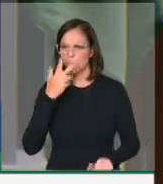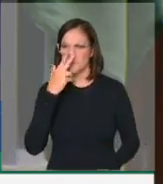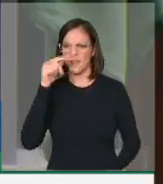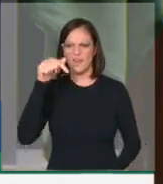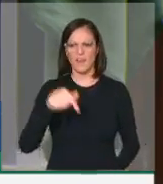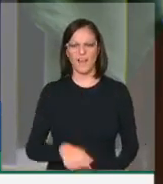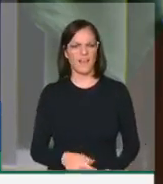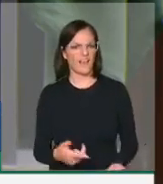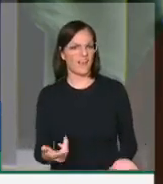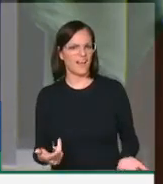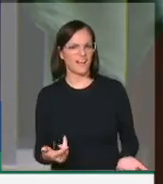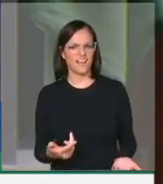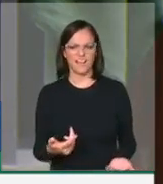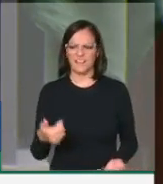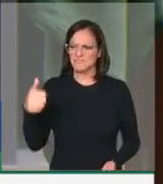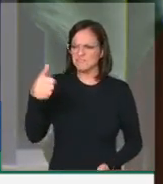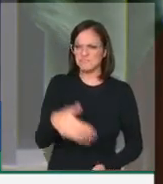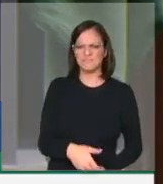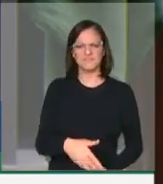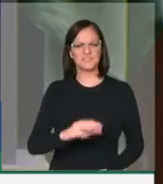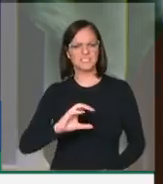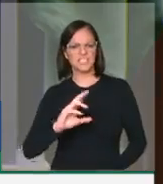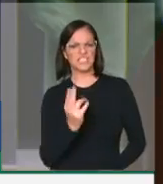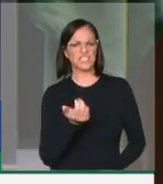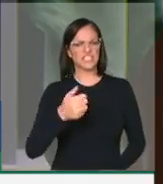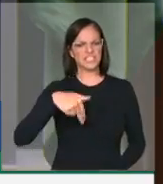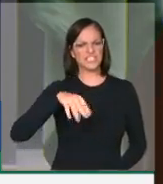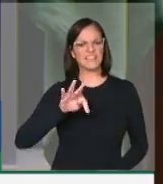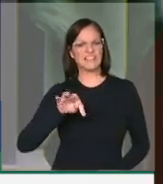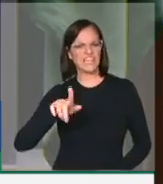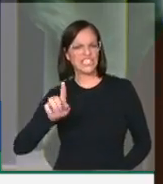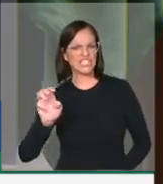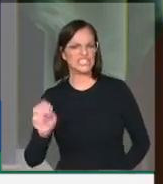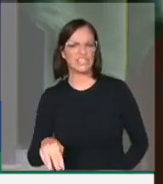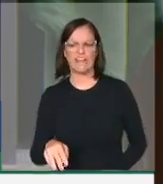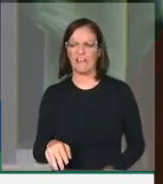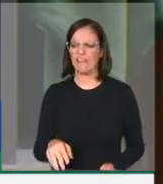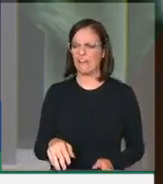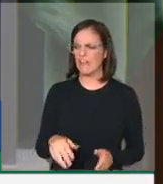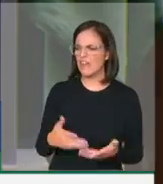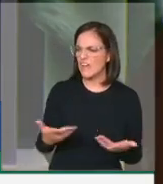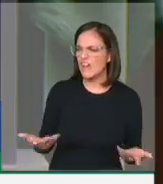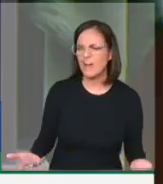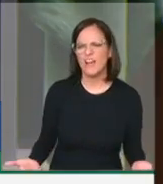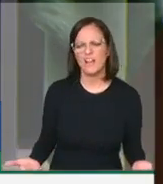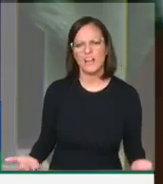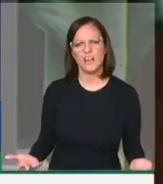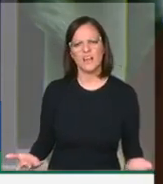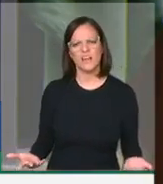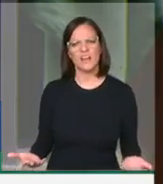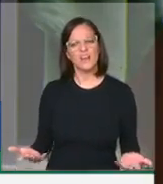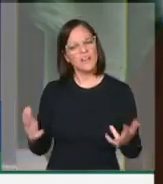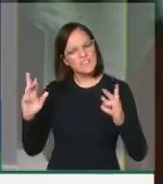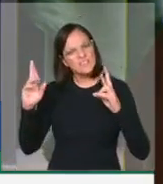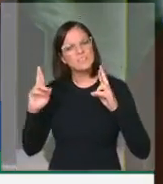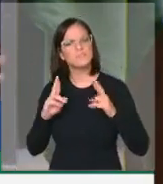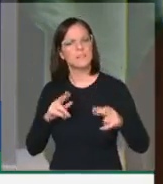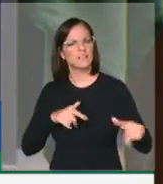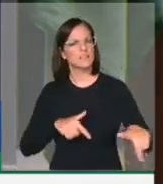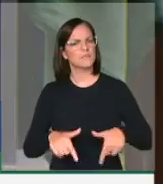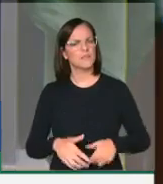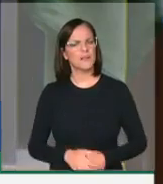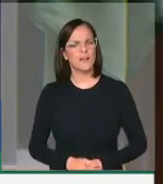de chantagem. E mais lamentável ainda, presidente, é que eu não possa, em respeito aos cidadãos e cidadãs que